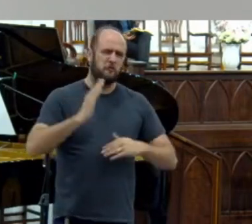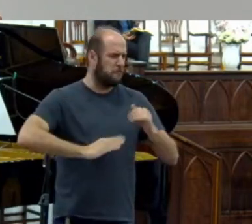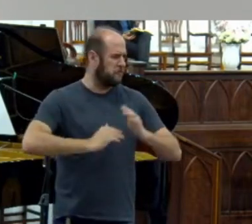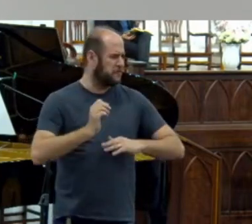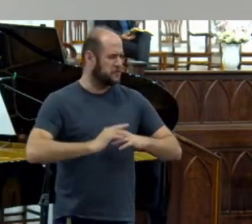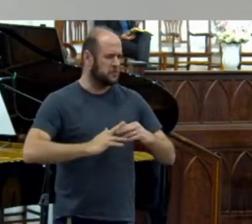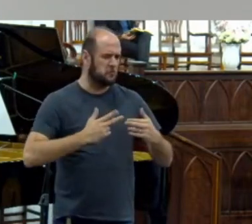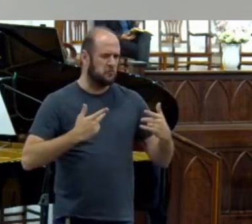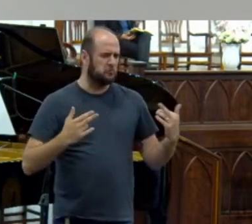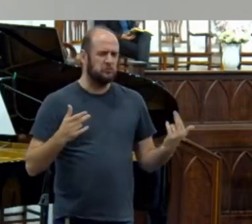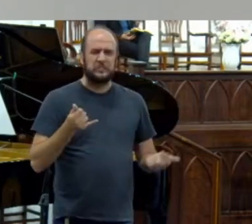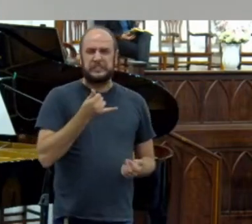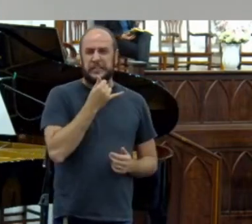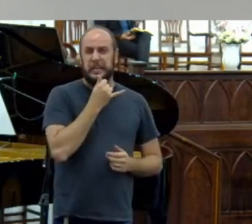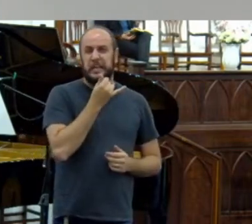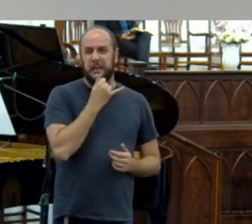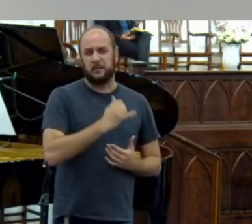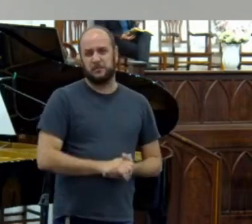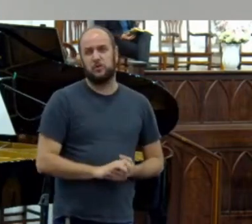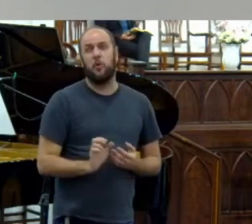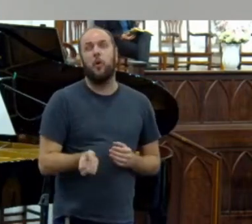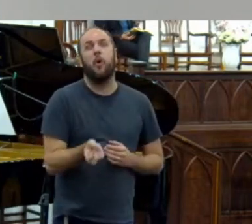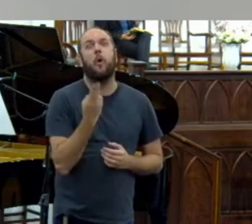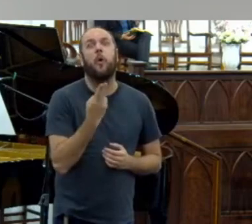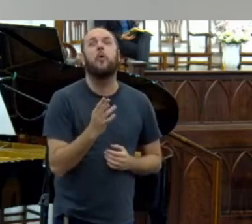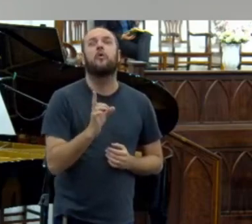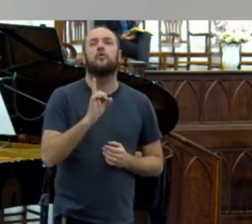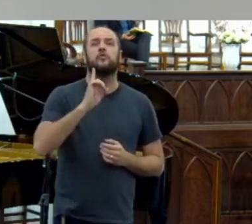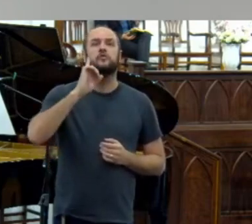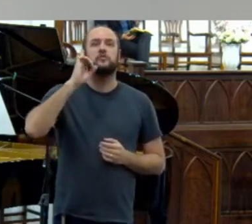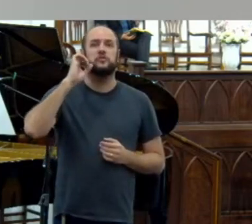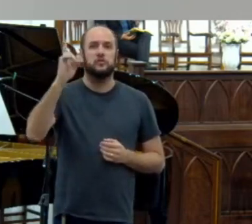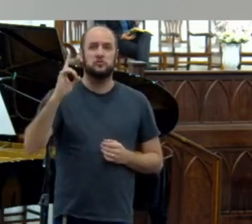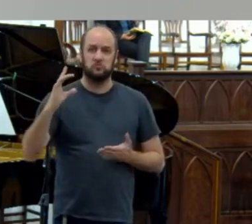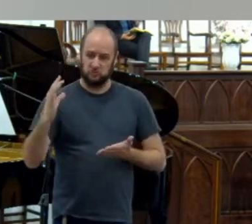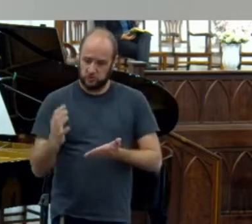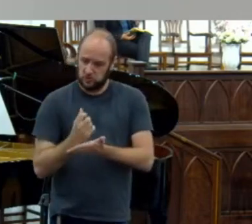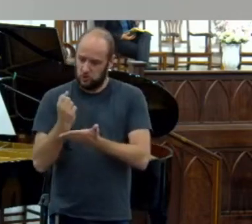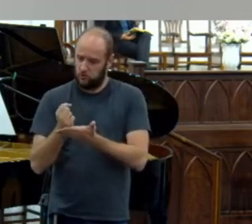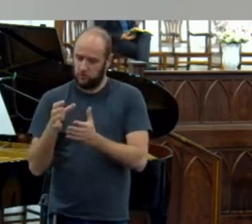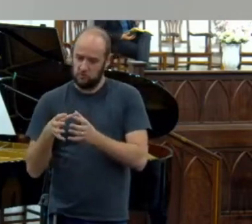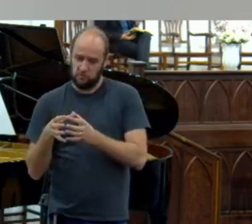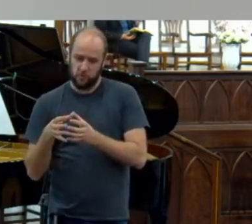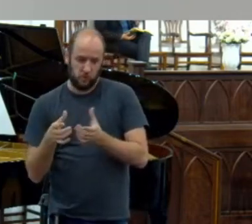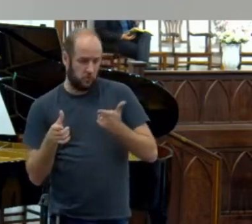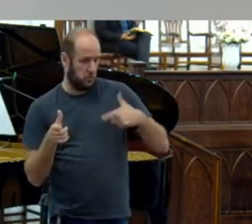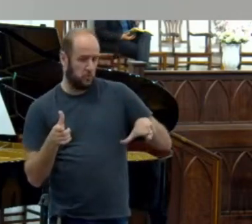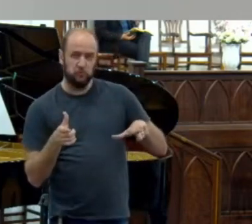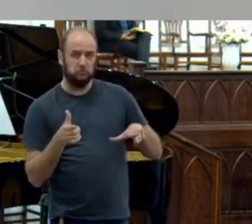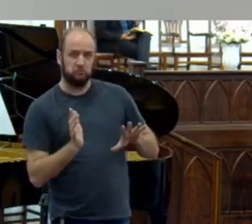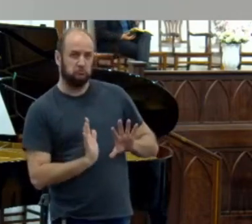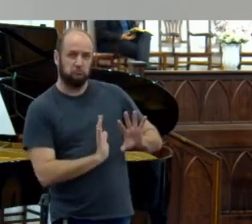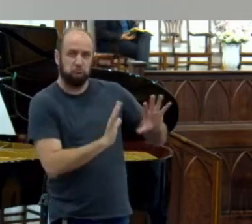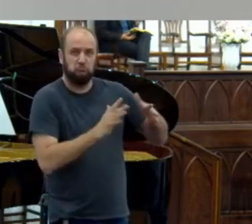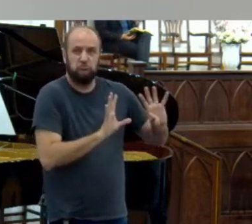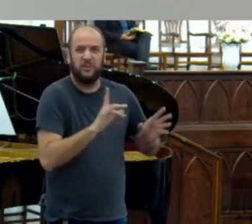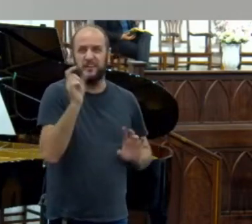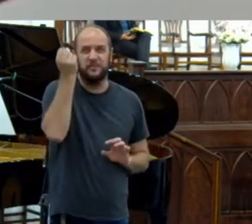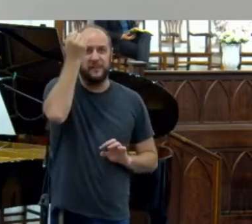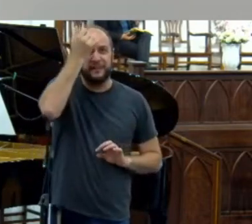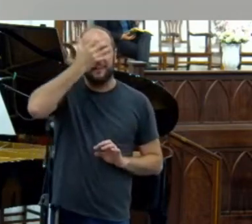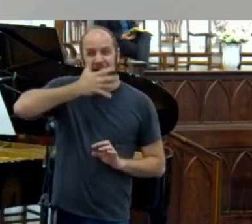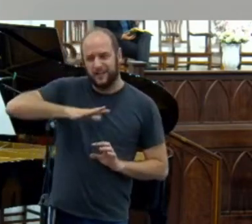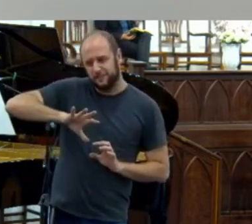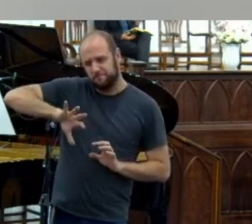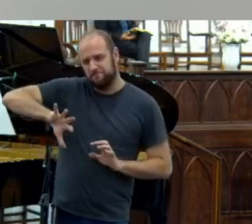coisas tristes, ou quando Deus resolve salvar uns da família e outros não, quando Deus mostra a sua graça a